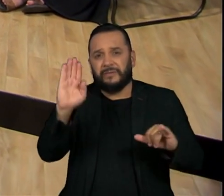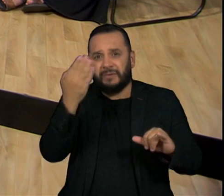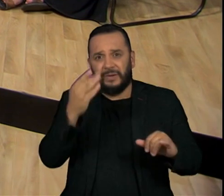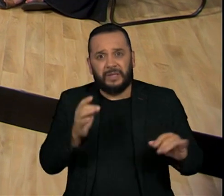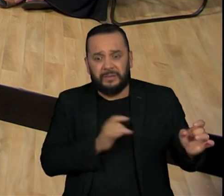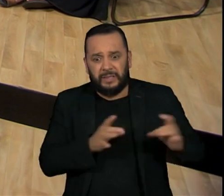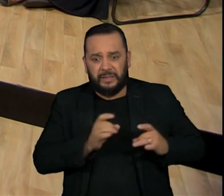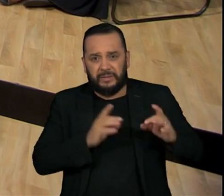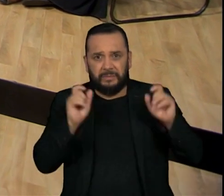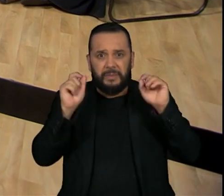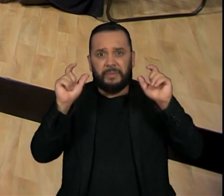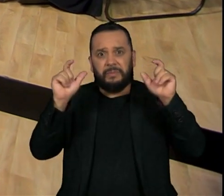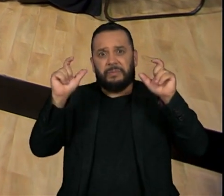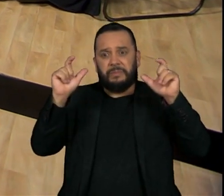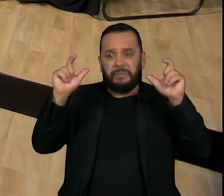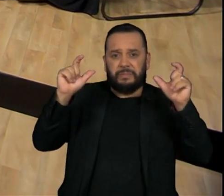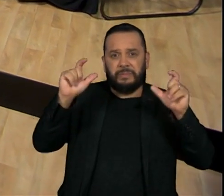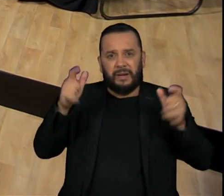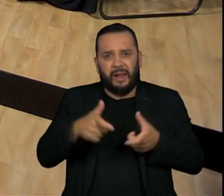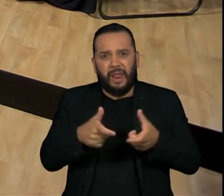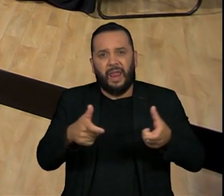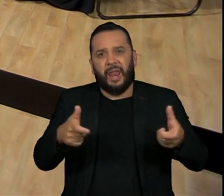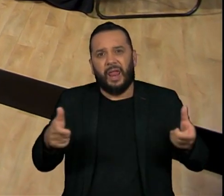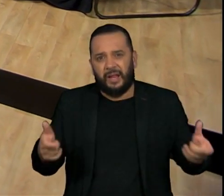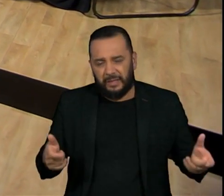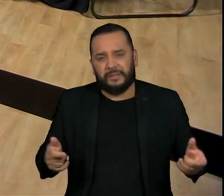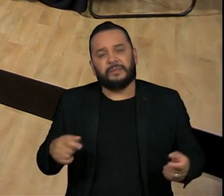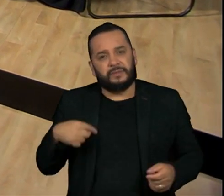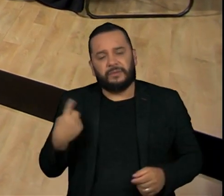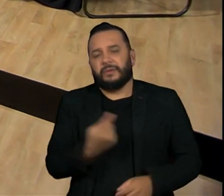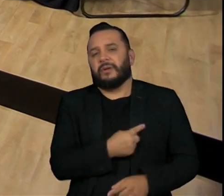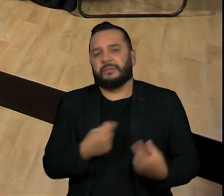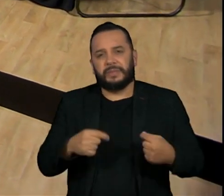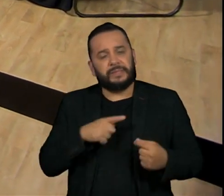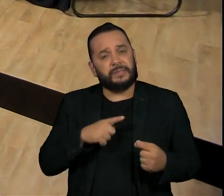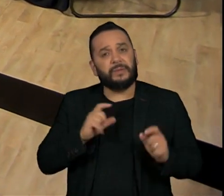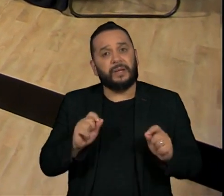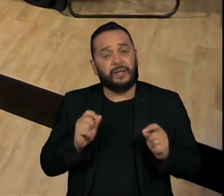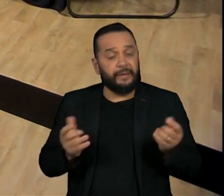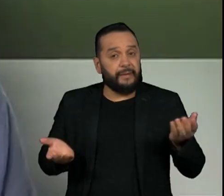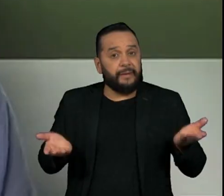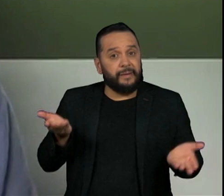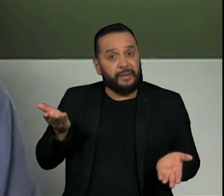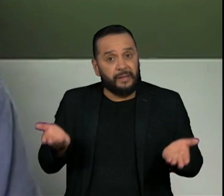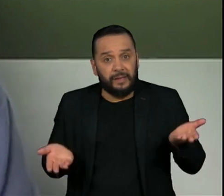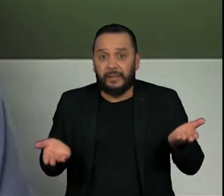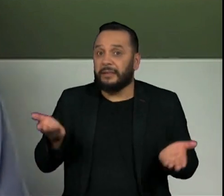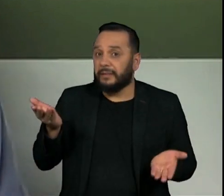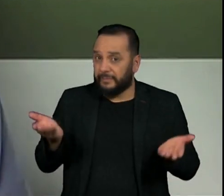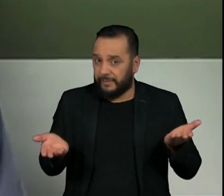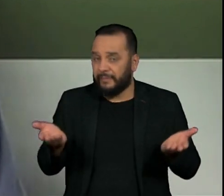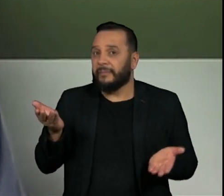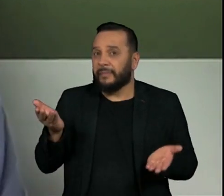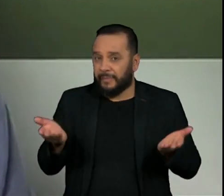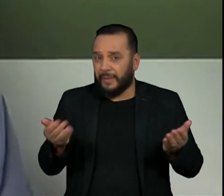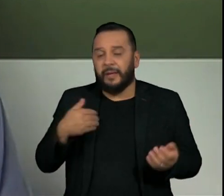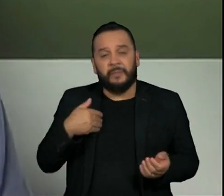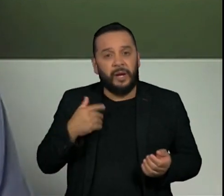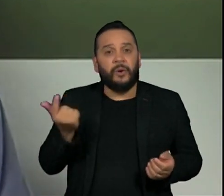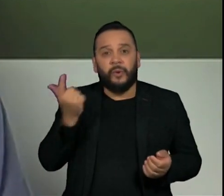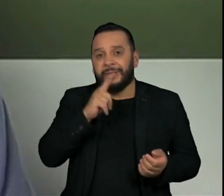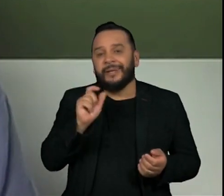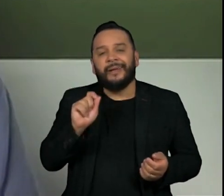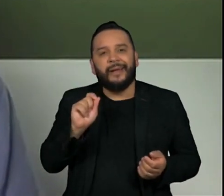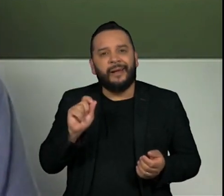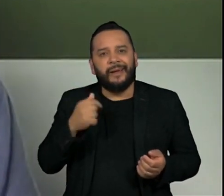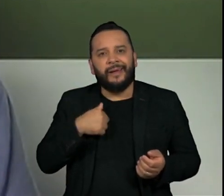foi dito. Então, é esse equilíbrio que estamos tentando encontrar neste momento para que atendamos os